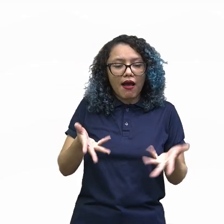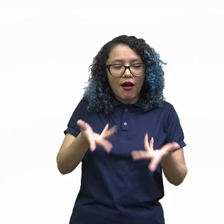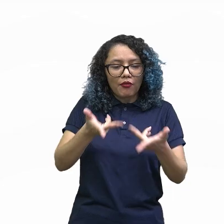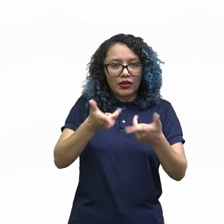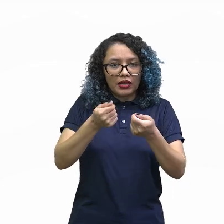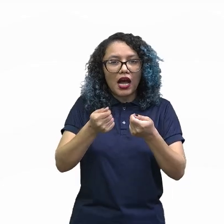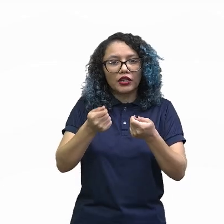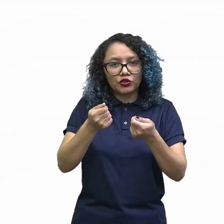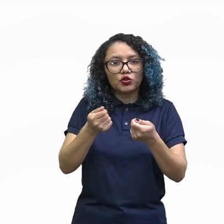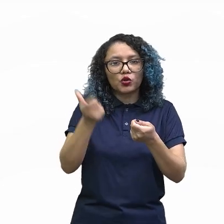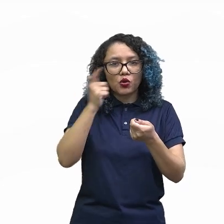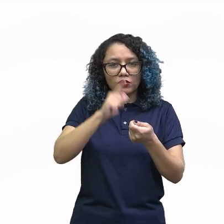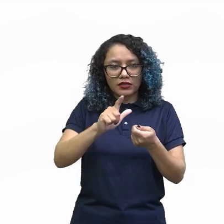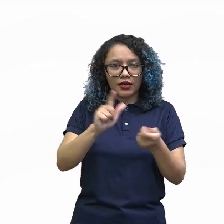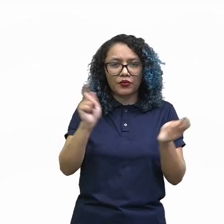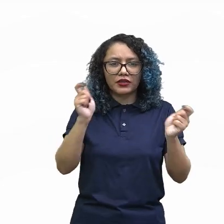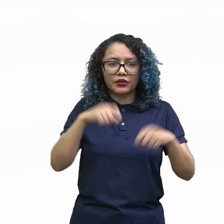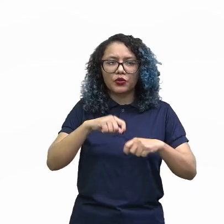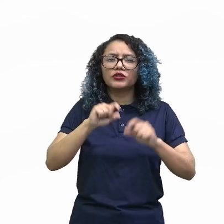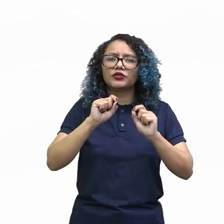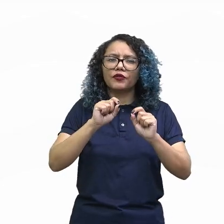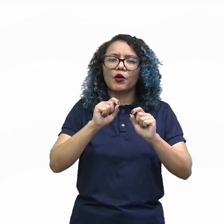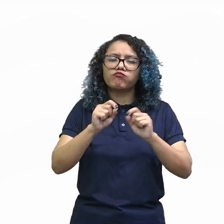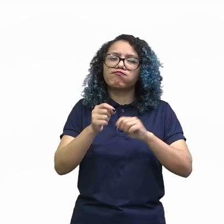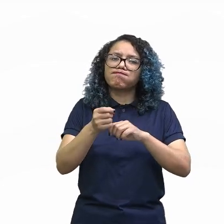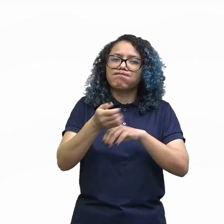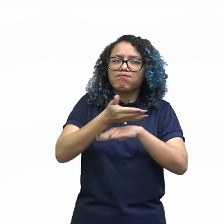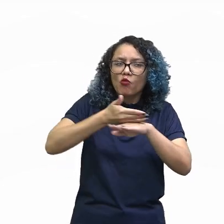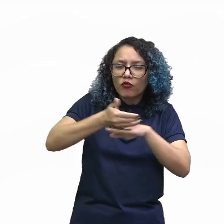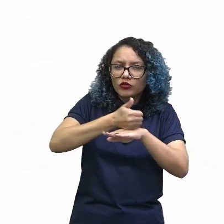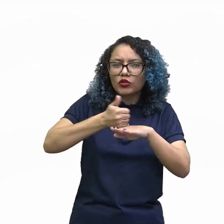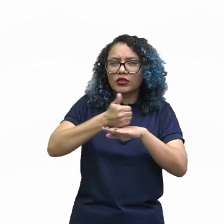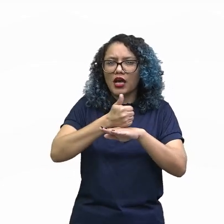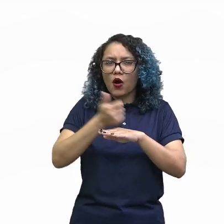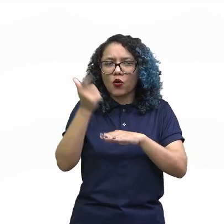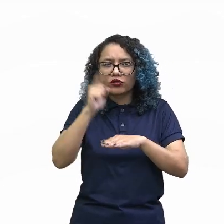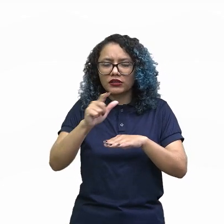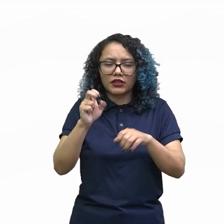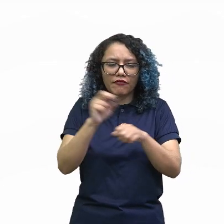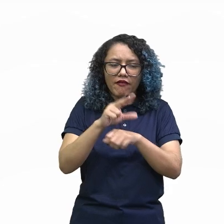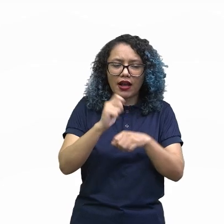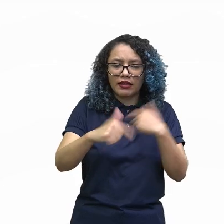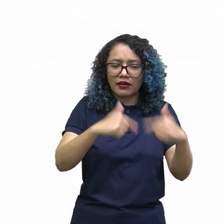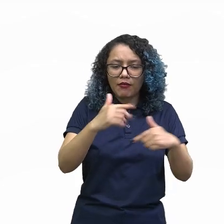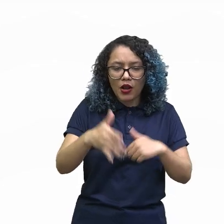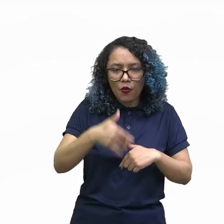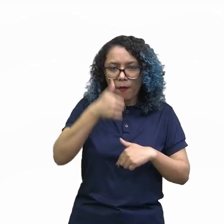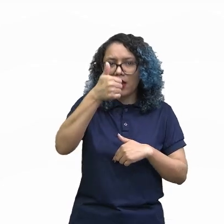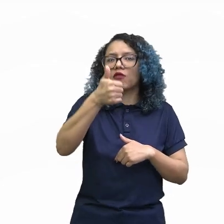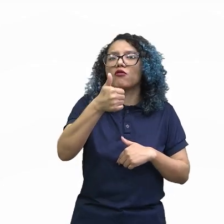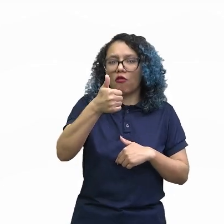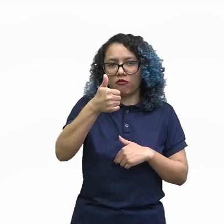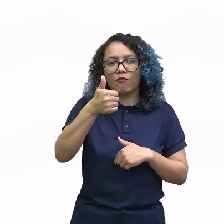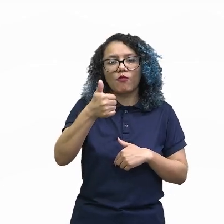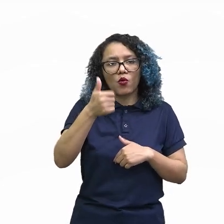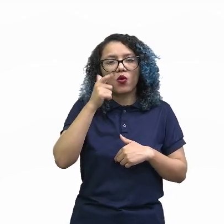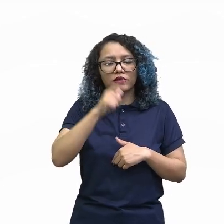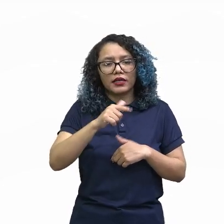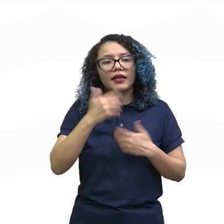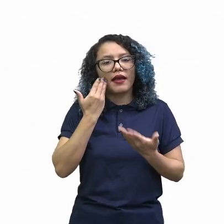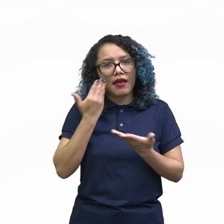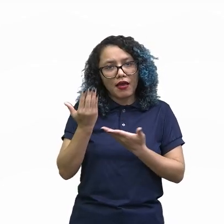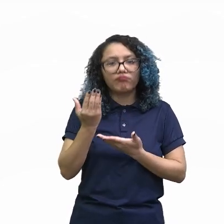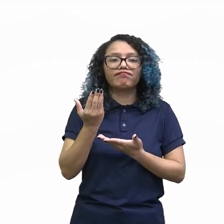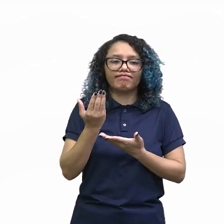que capacitem a buscar melhores empregos e posições na sociedade. Então, vejam, a educação dá